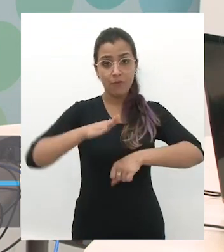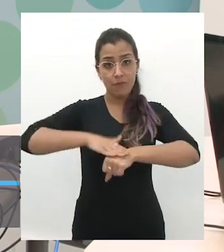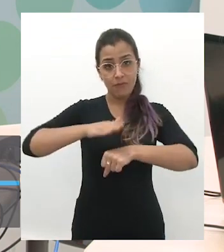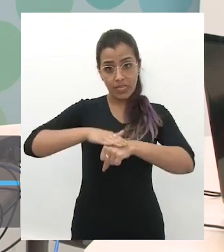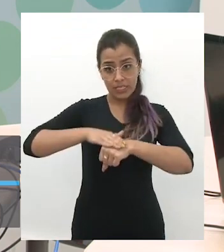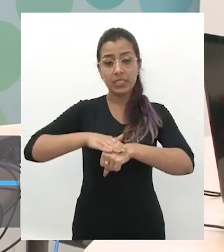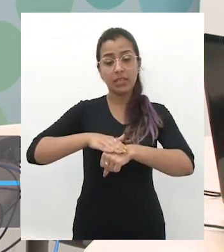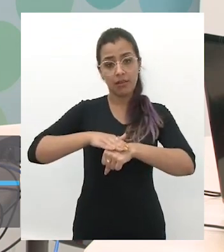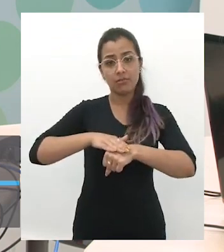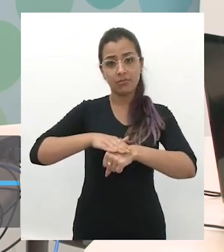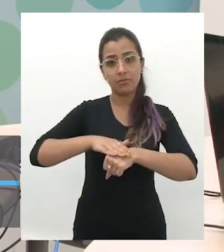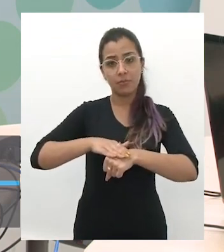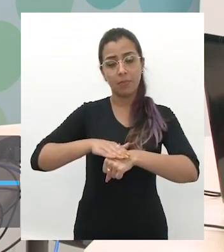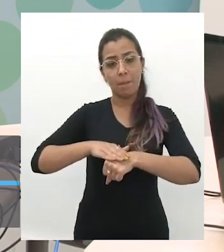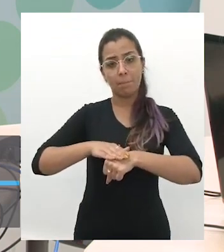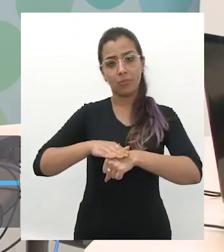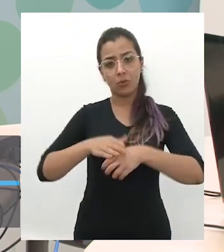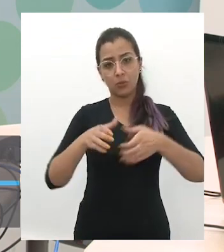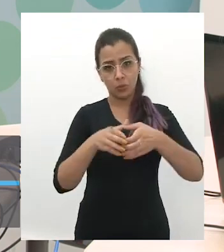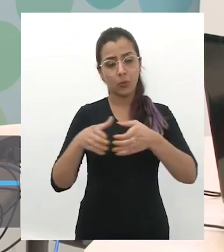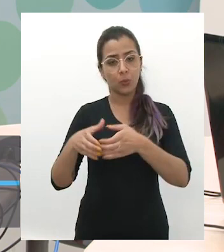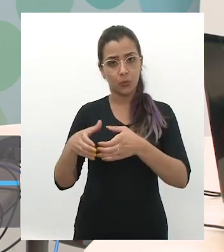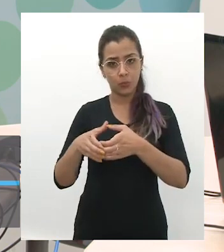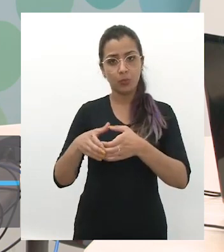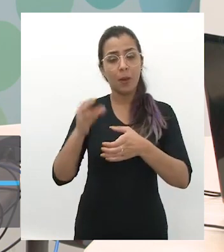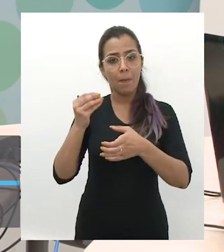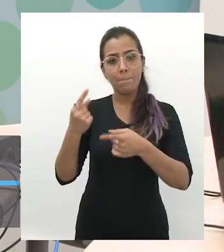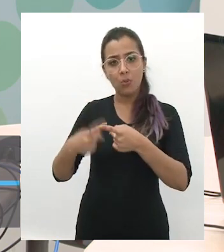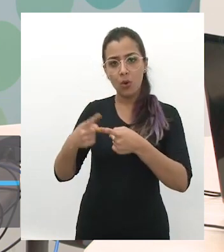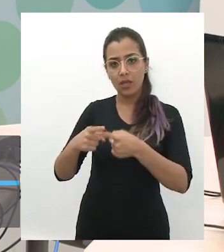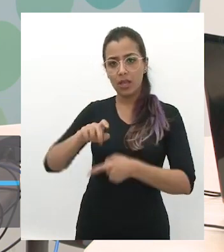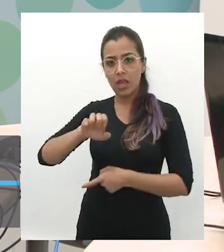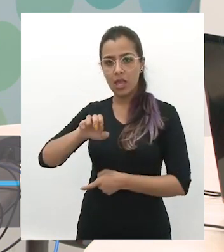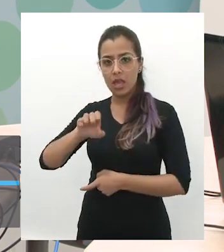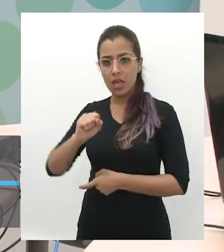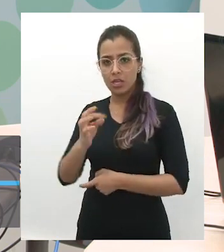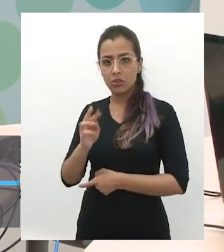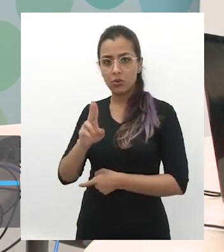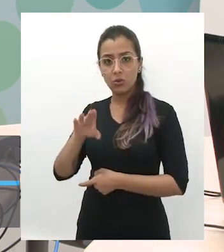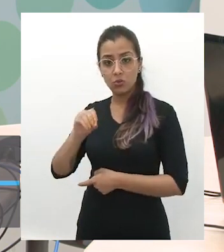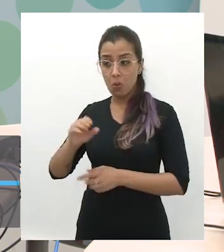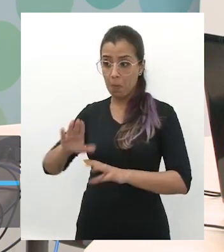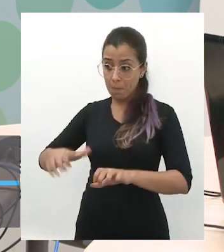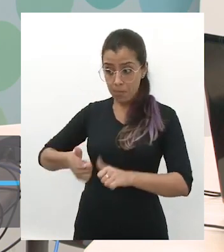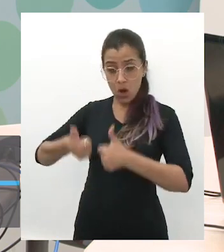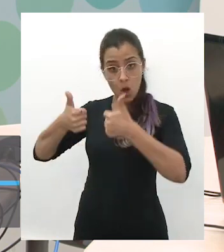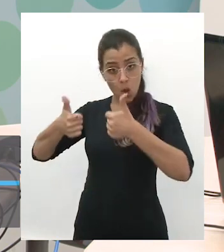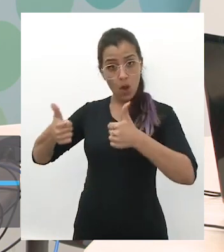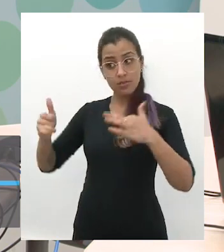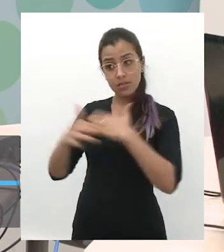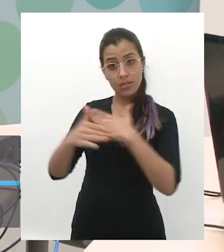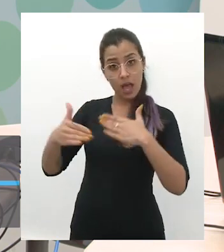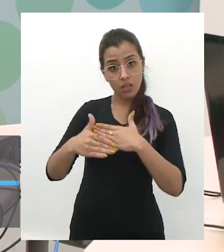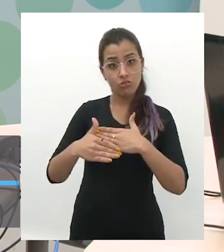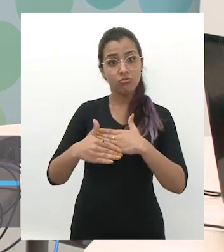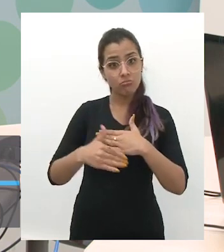os etruscos, né? Como os etruscos promoveram melhorias na cidade de Roma, né? O acordo foi feito dessa maneira. Olha, vocês